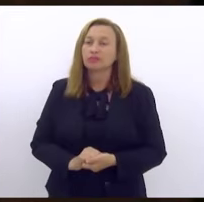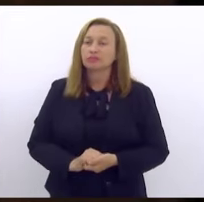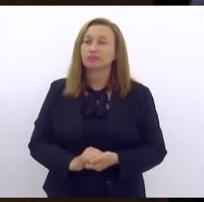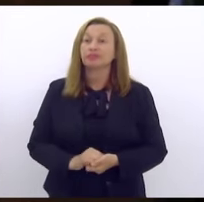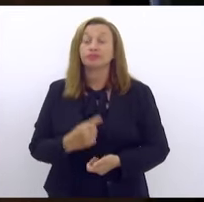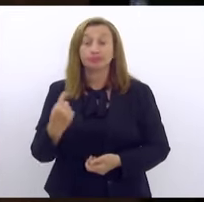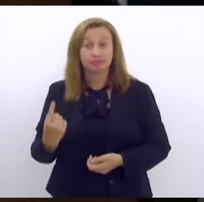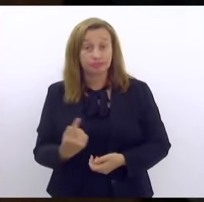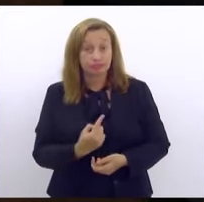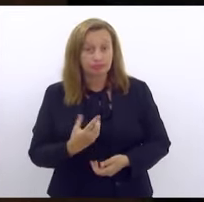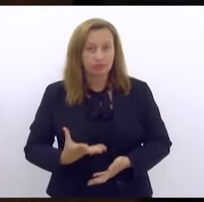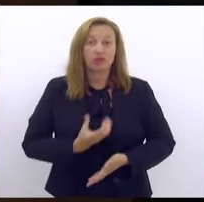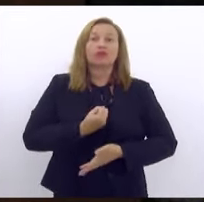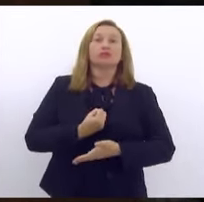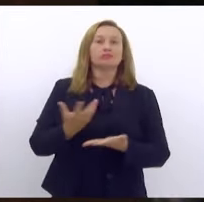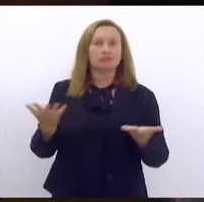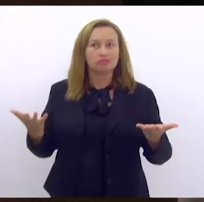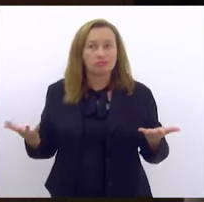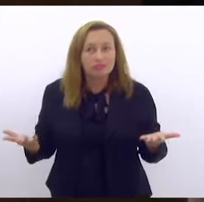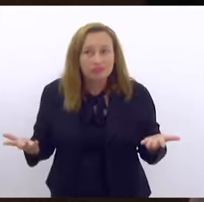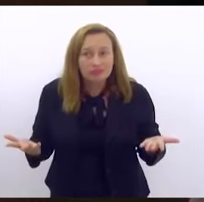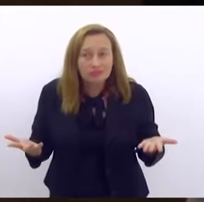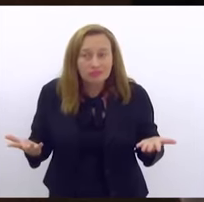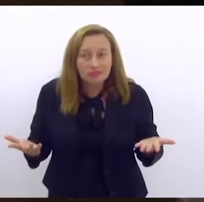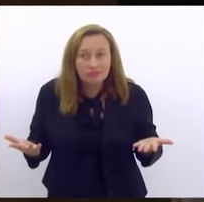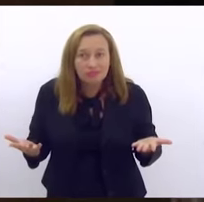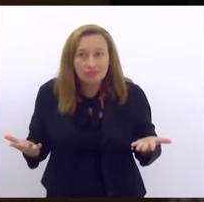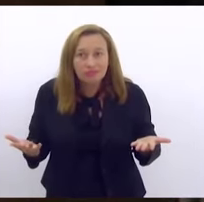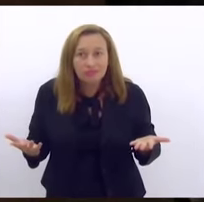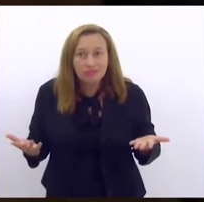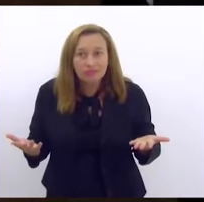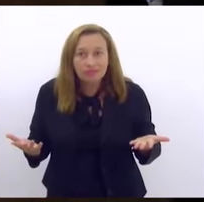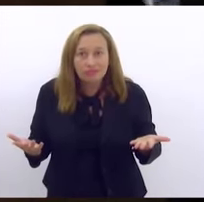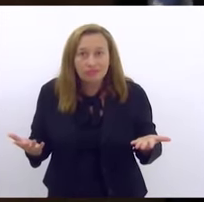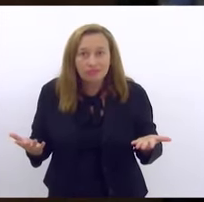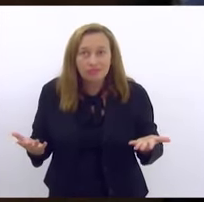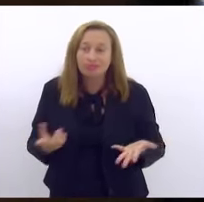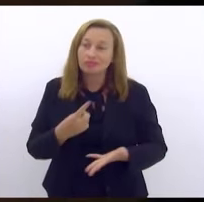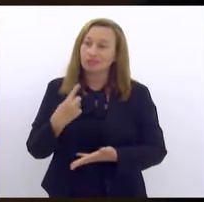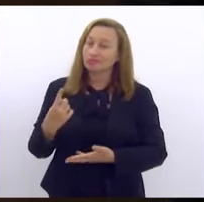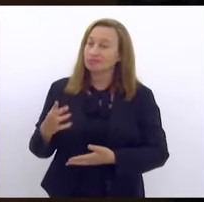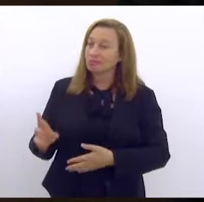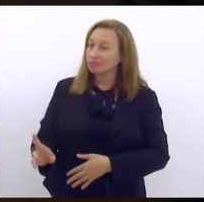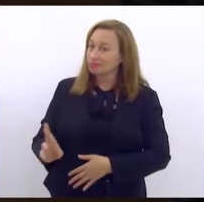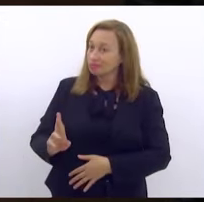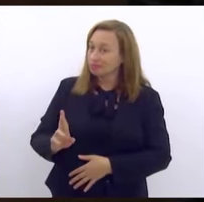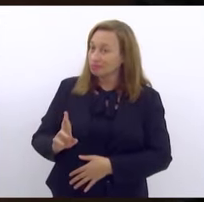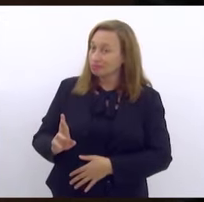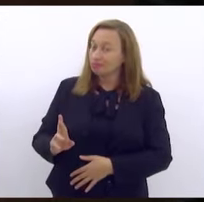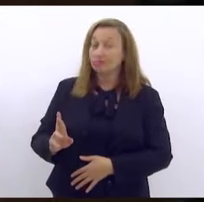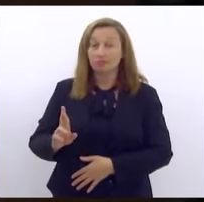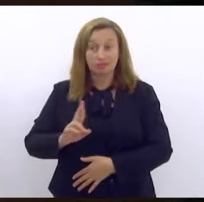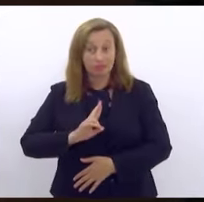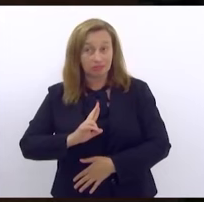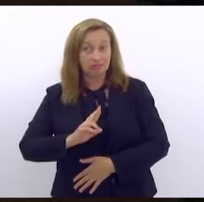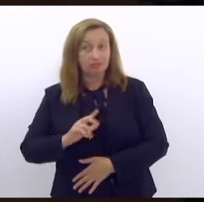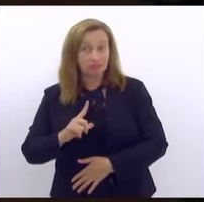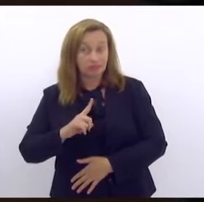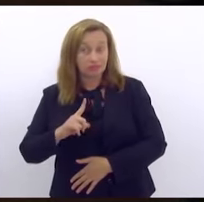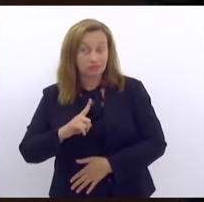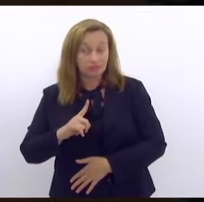nossa grata surpresa, nós recebemos a notícia que,